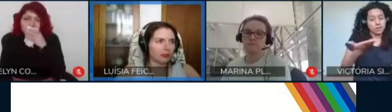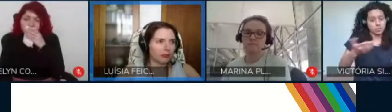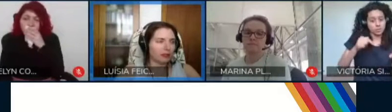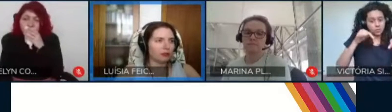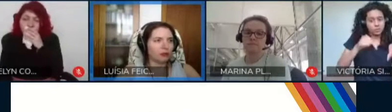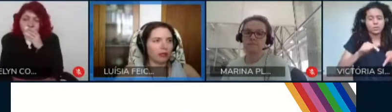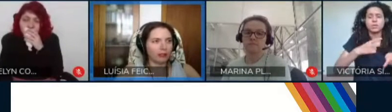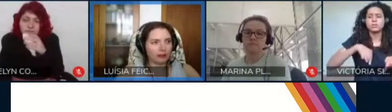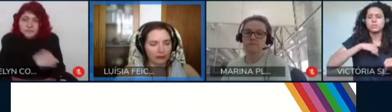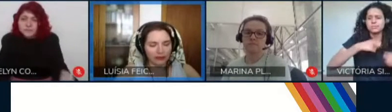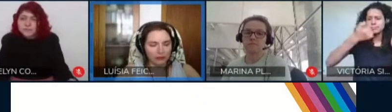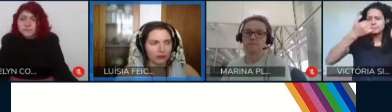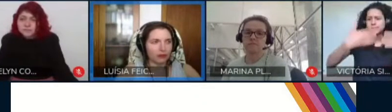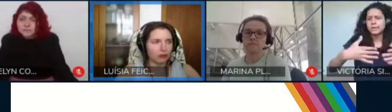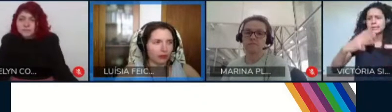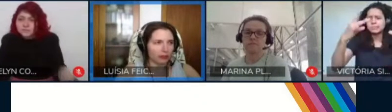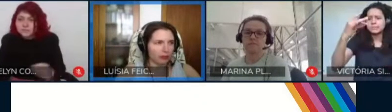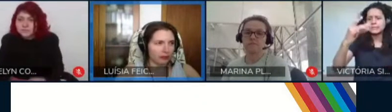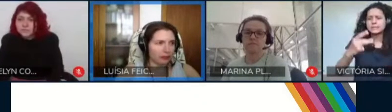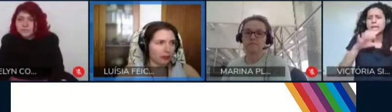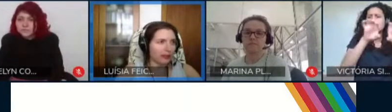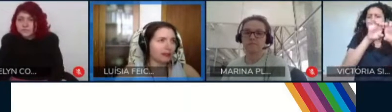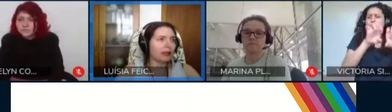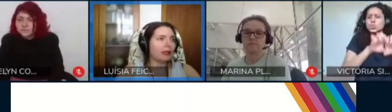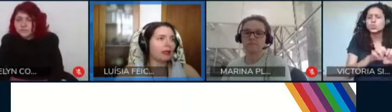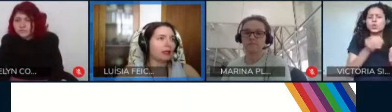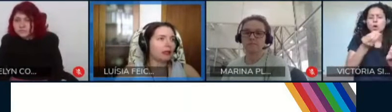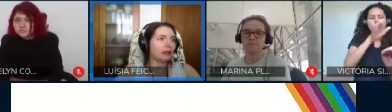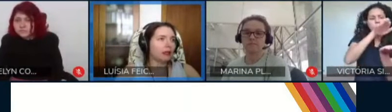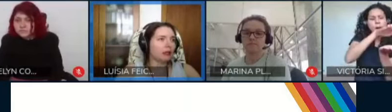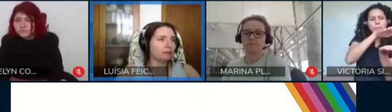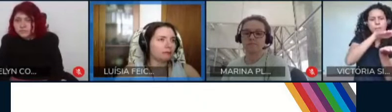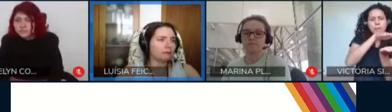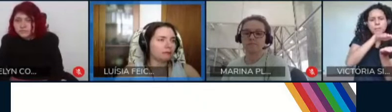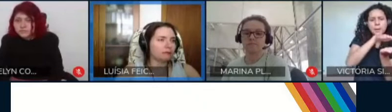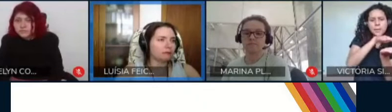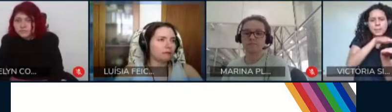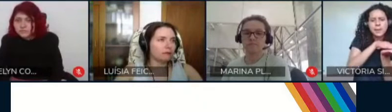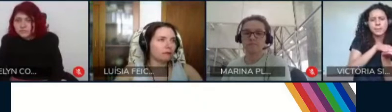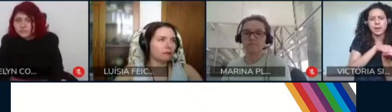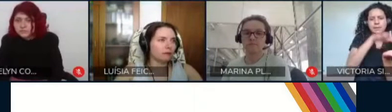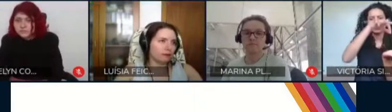desde os elementos pré-textuais, passando pelos textuais e pós-textuais. E